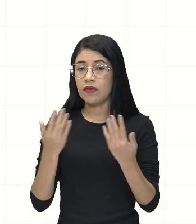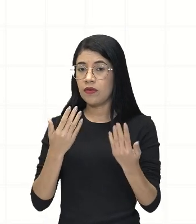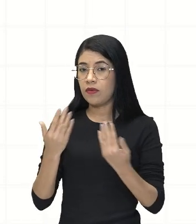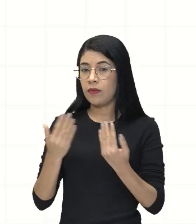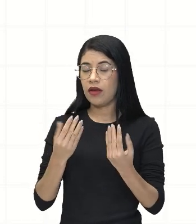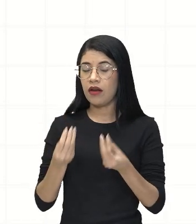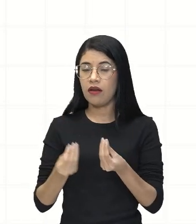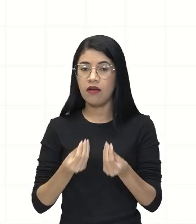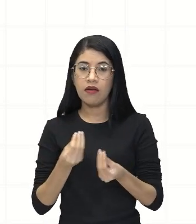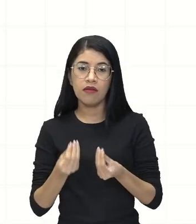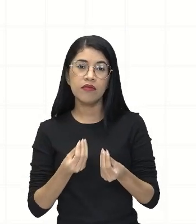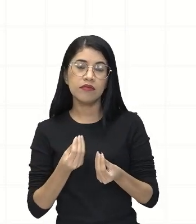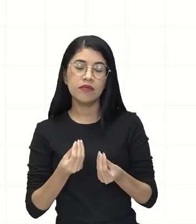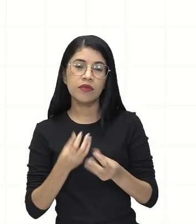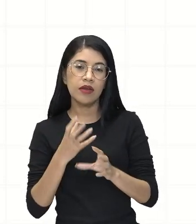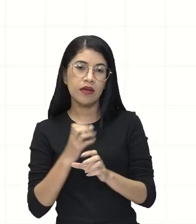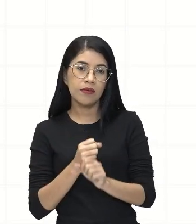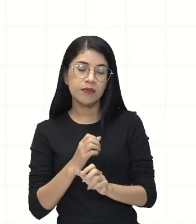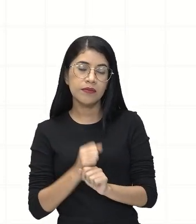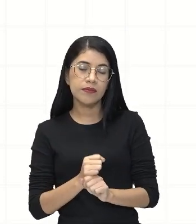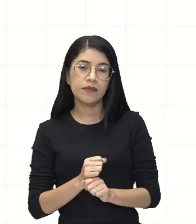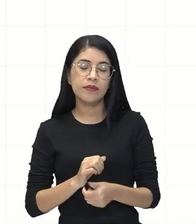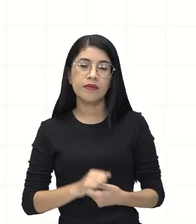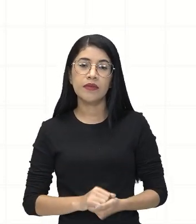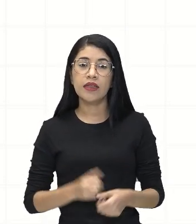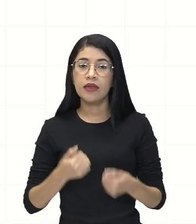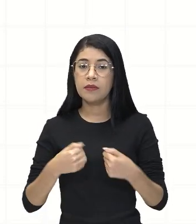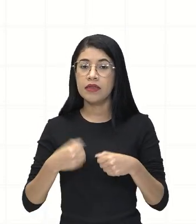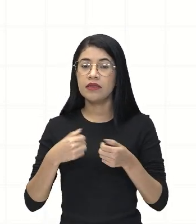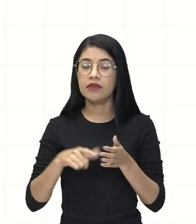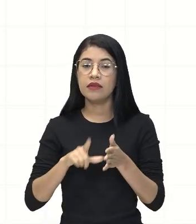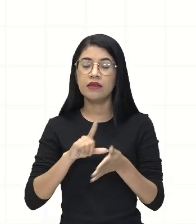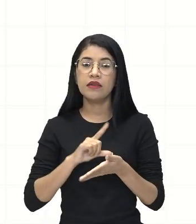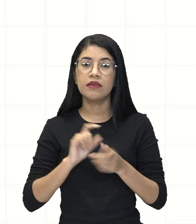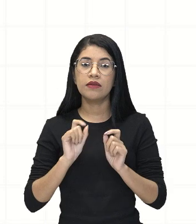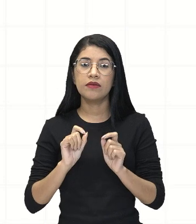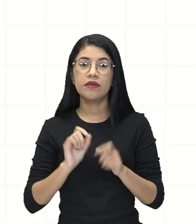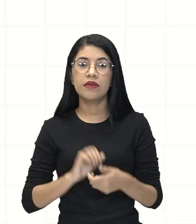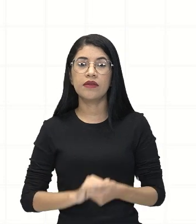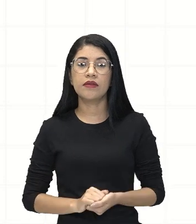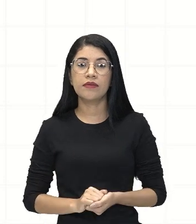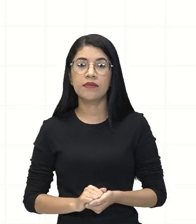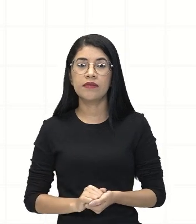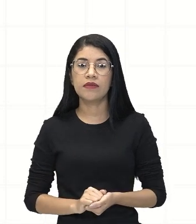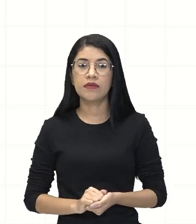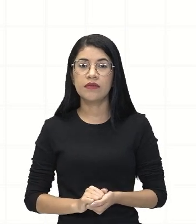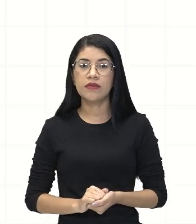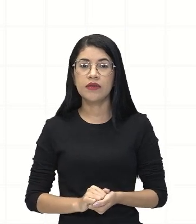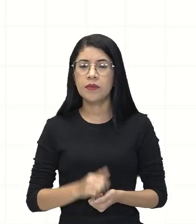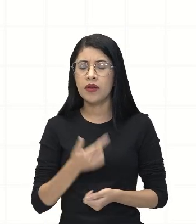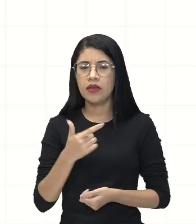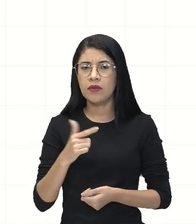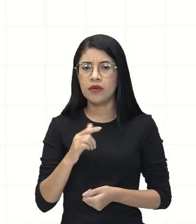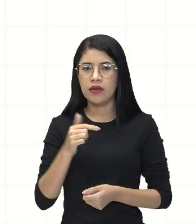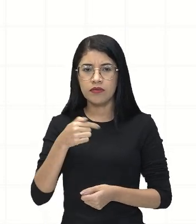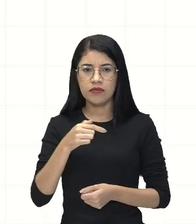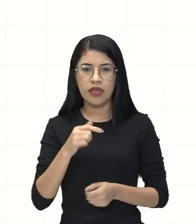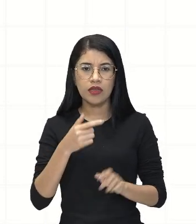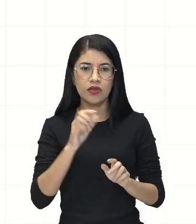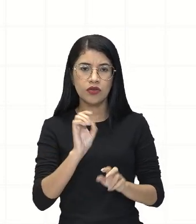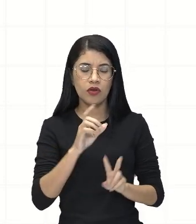aqui, nós vamos ter que fazer o seguinte. Ó, esquece esse 7 aqui, tá bom, gente? Então, nós temos